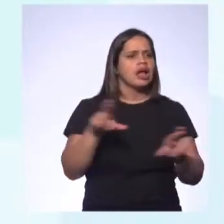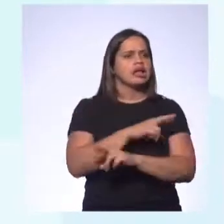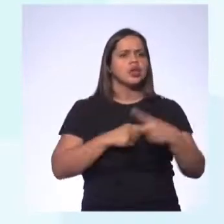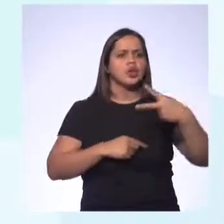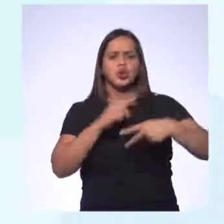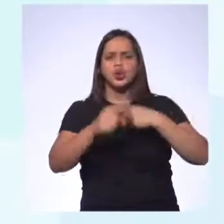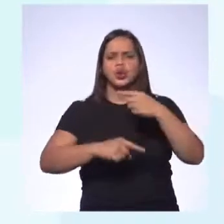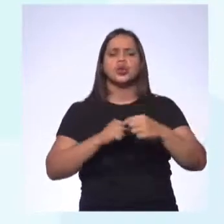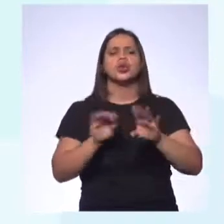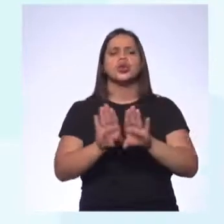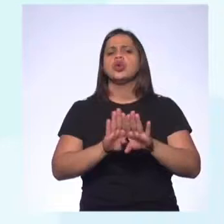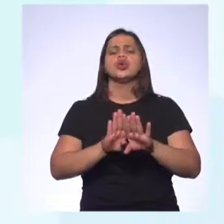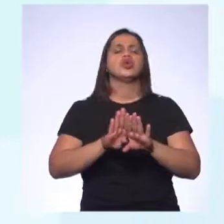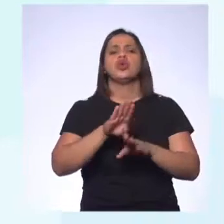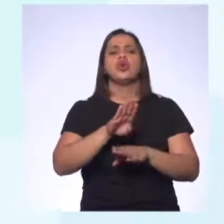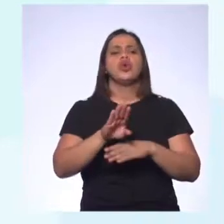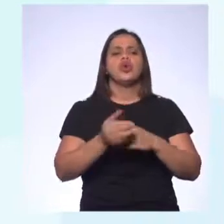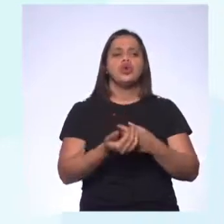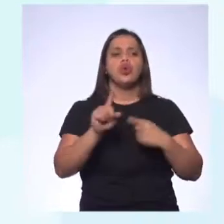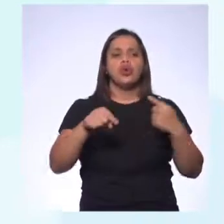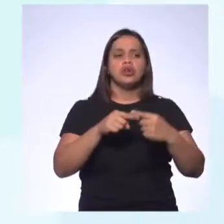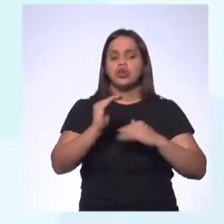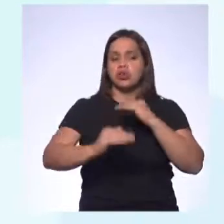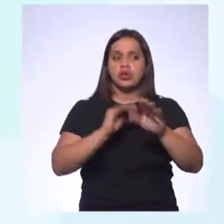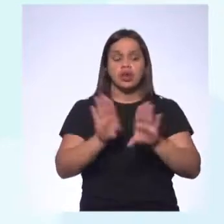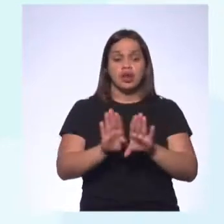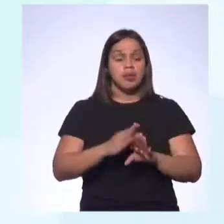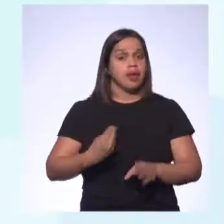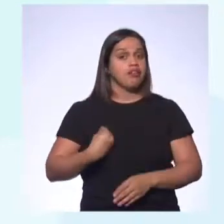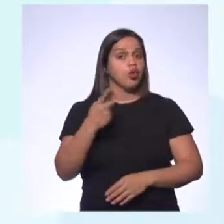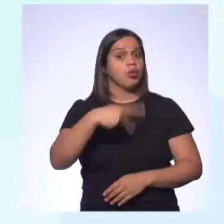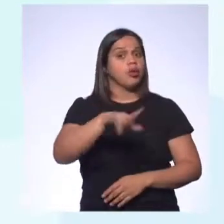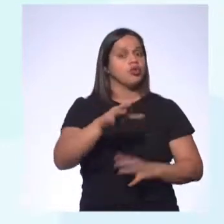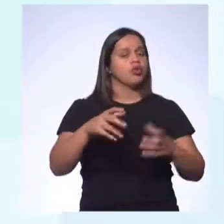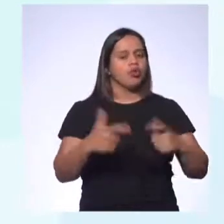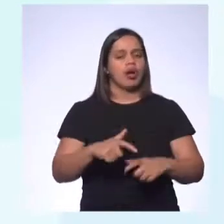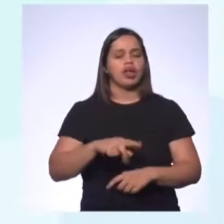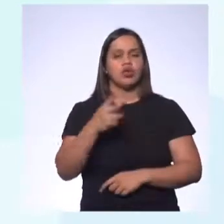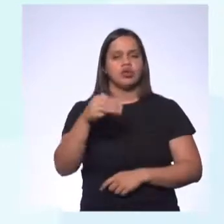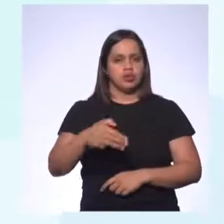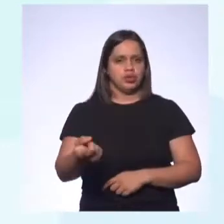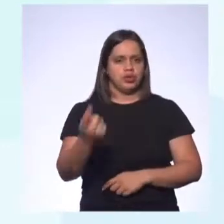desenvolvimento sustentável e a realidade da sua comunidade? 2 minutinhos para você.